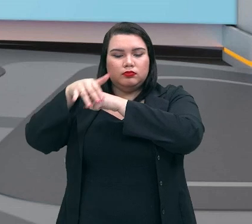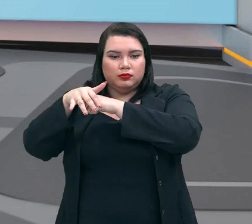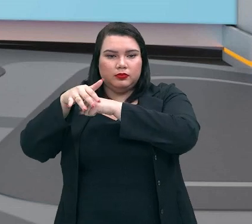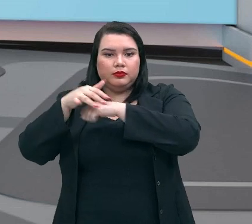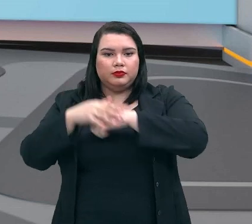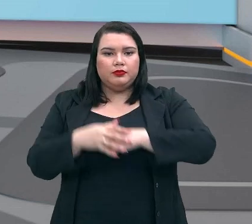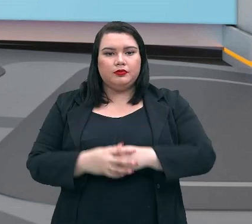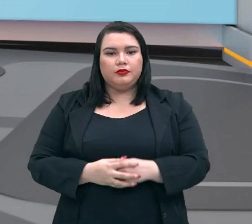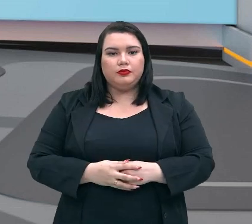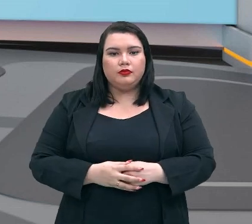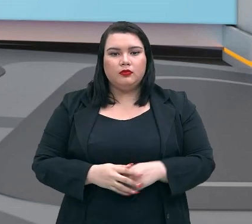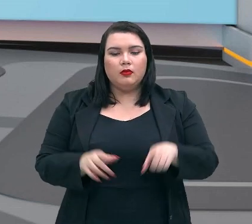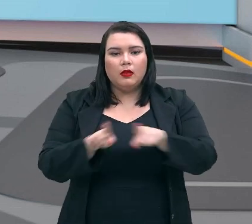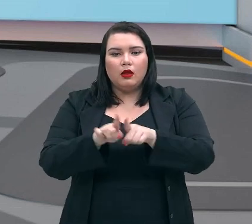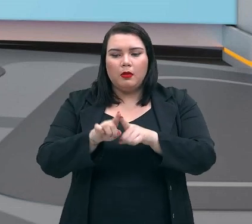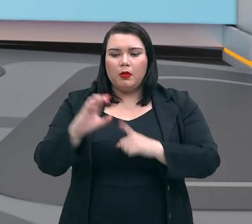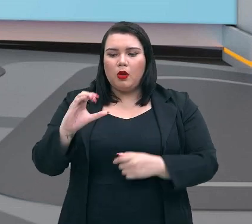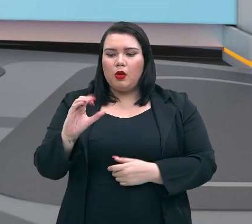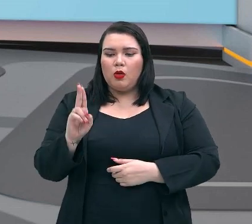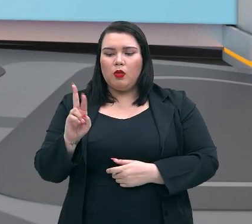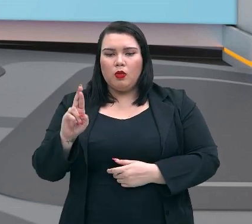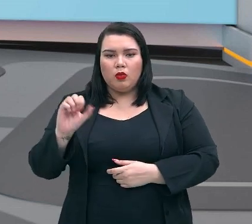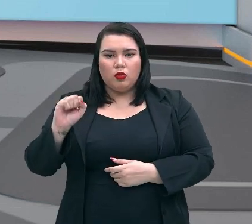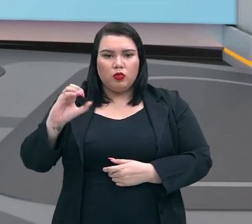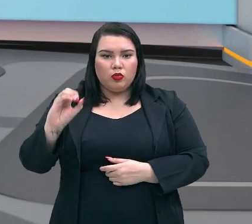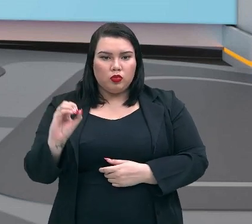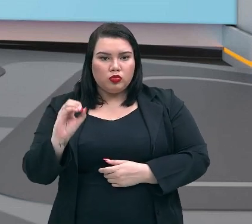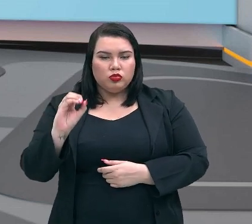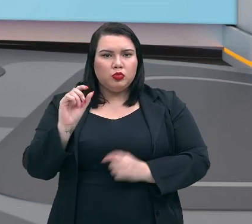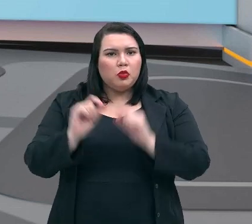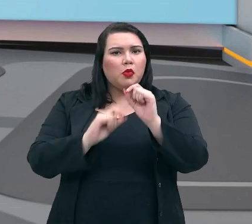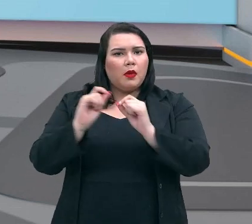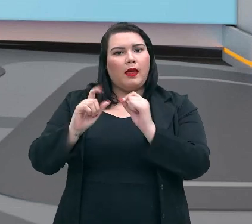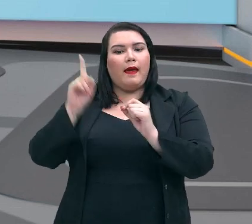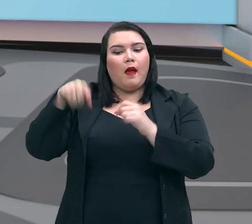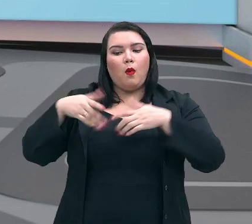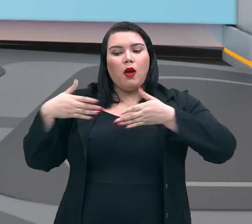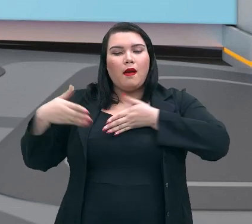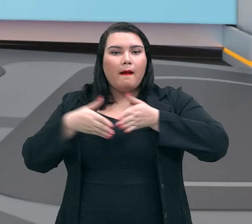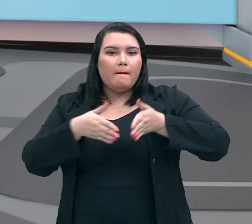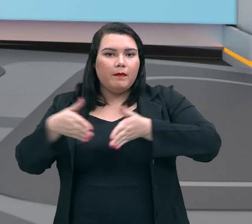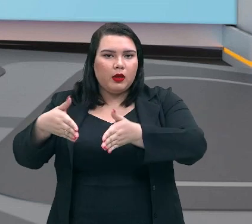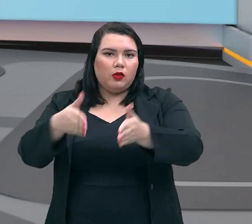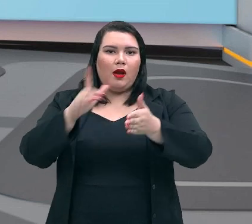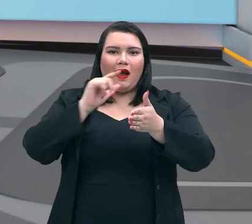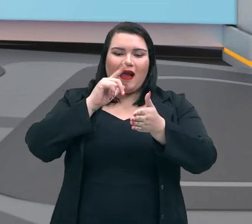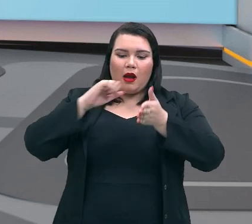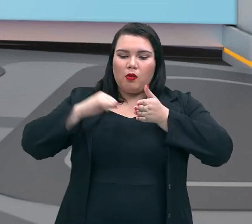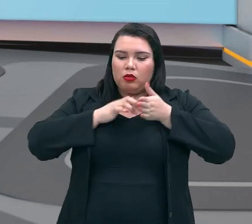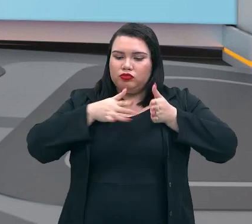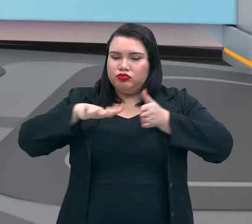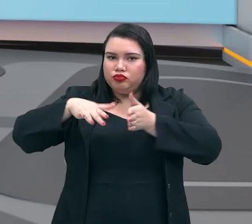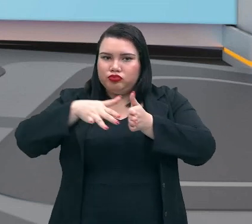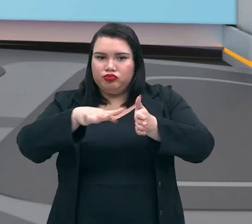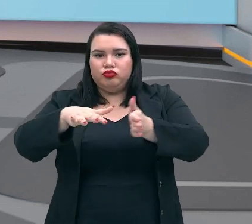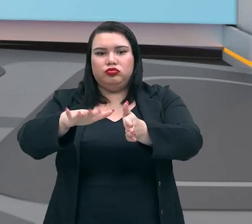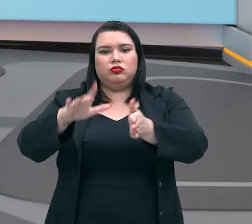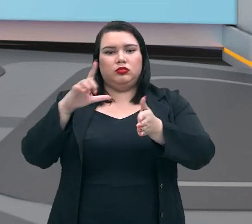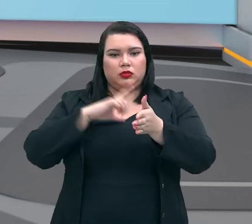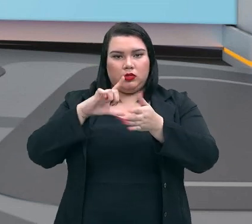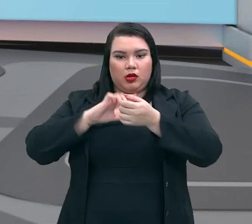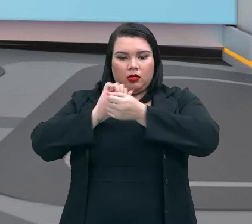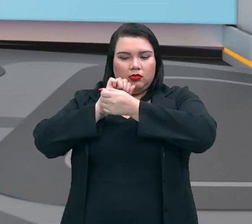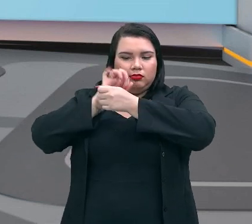ter a parte do curso dos rios, tá? O curso vai ser esse caminho que o rio ele percorre da nascente até o